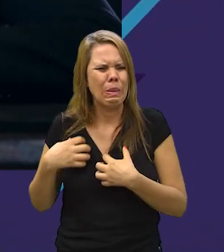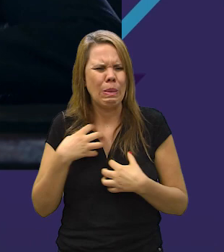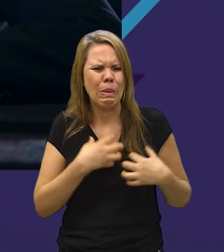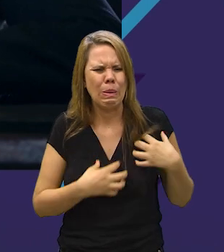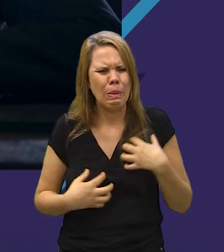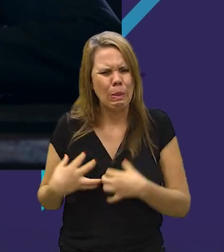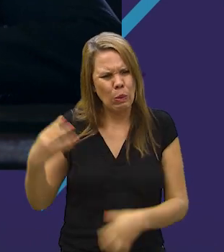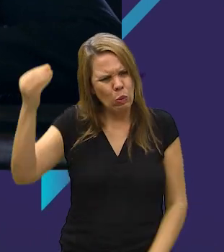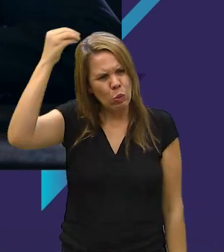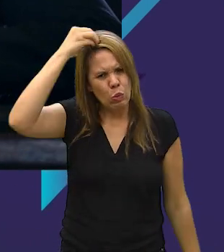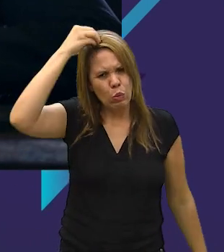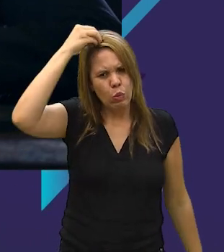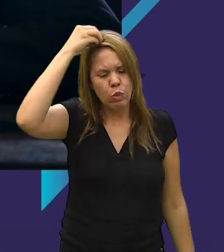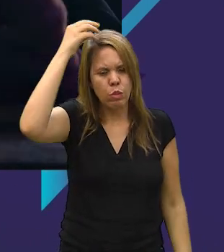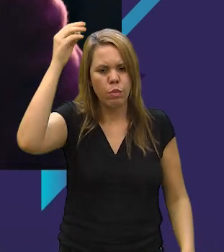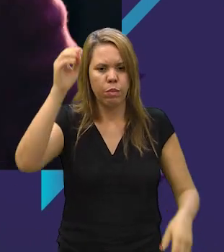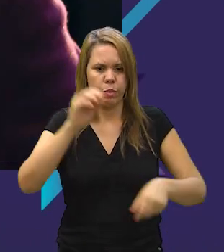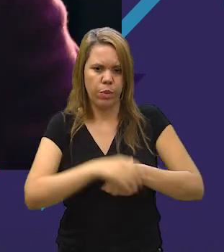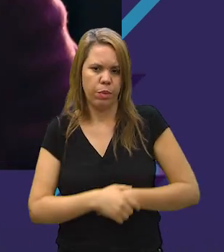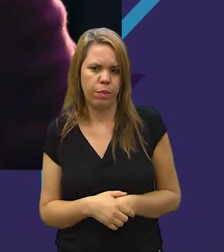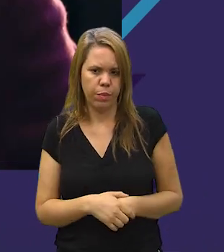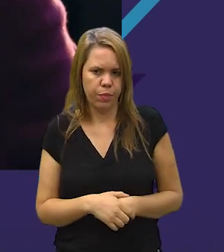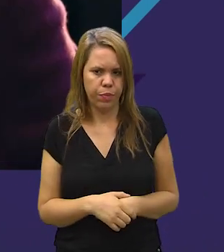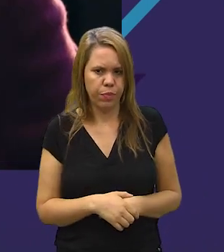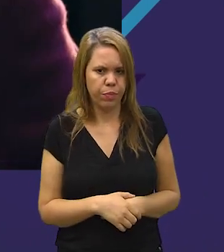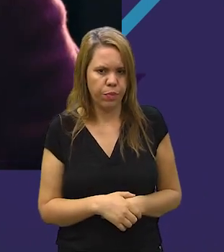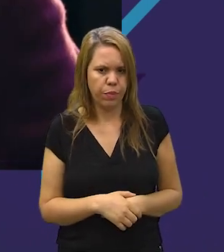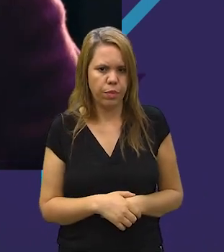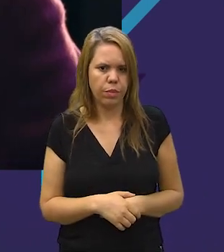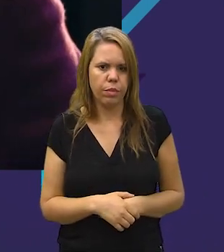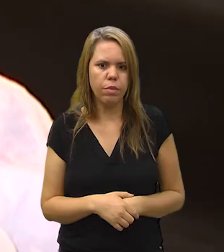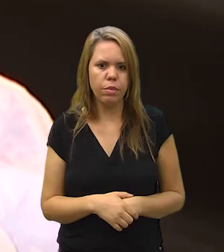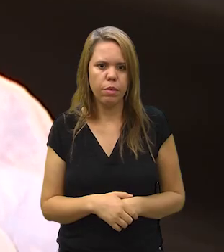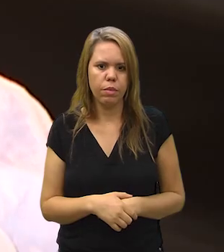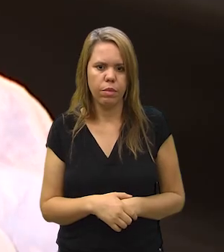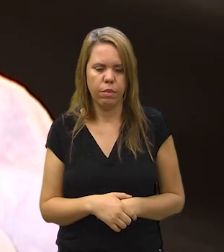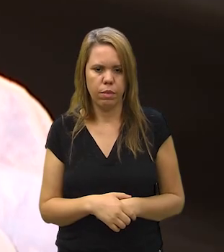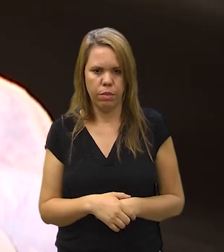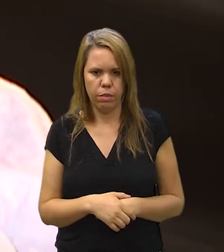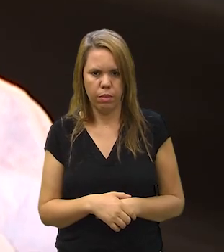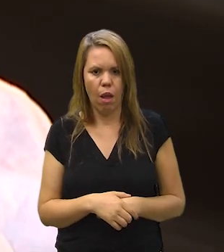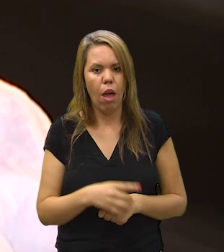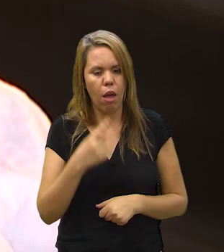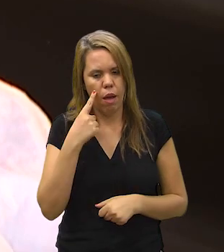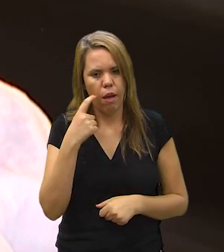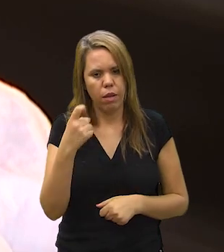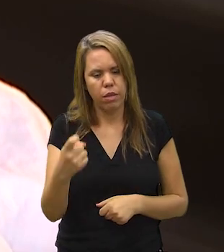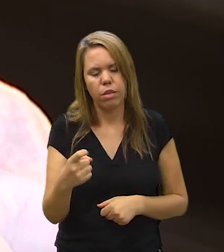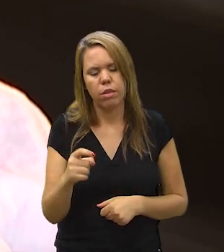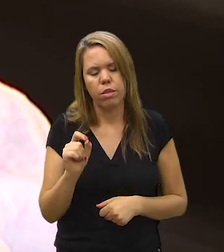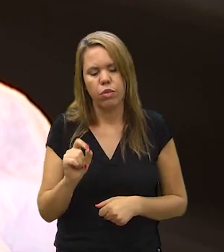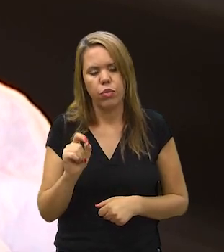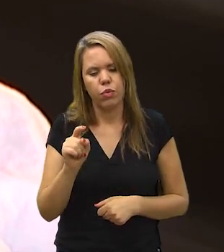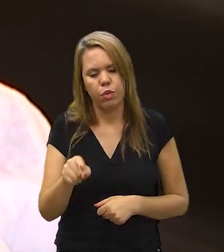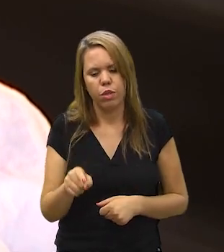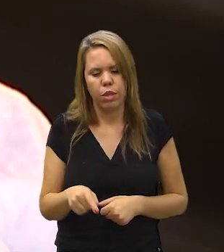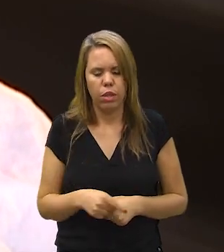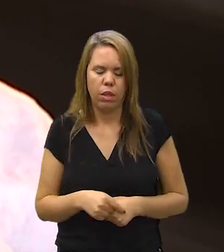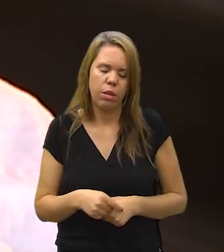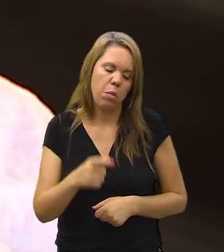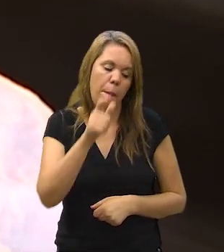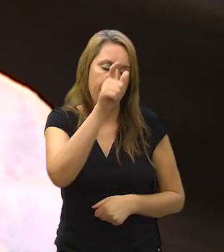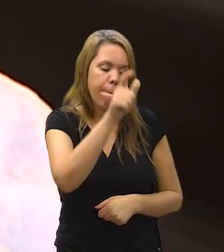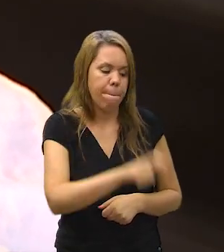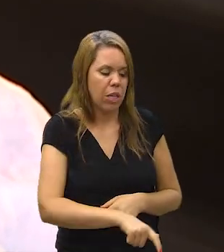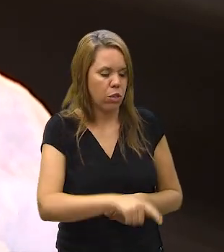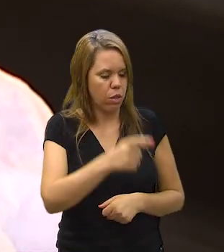muita culpa, né? E assim, é muito interessante porque quando você é uma